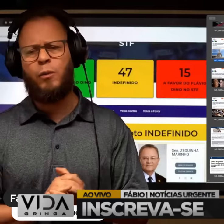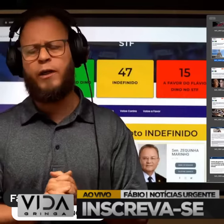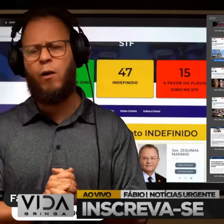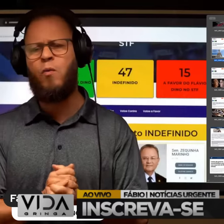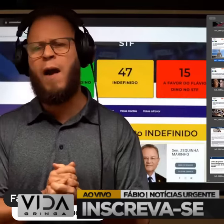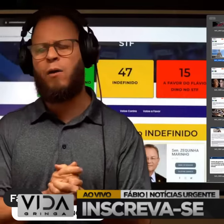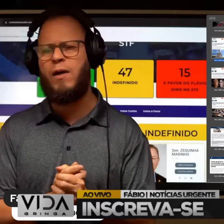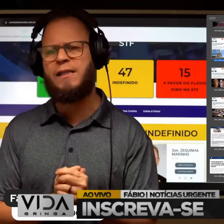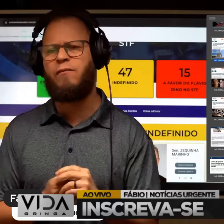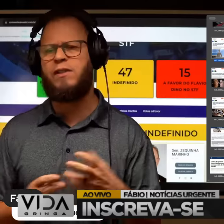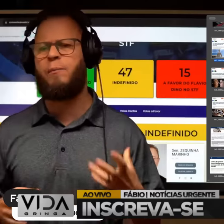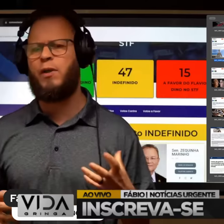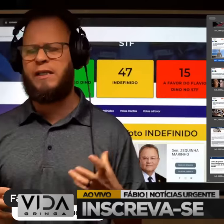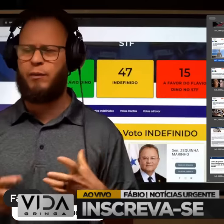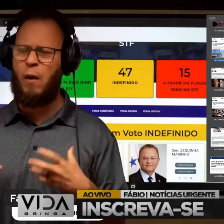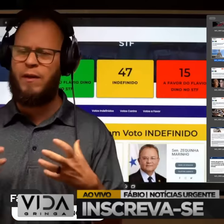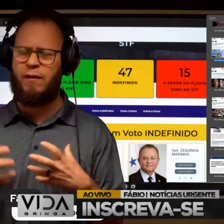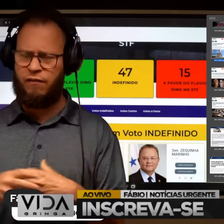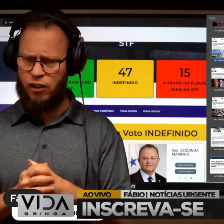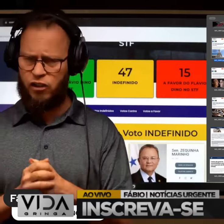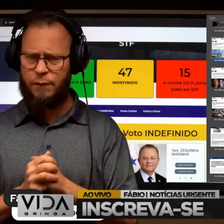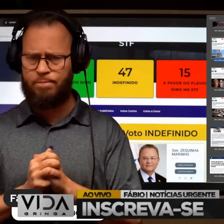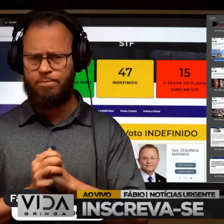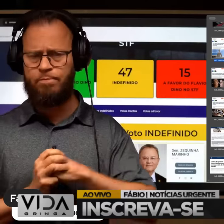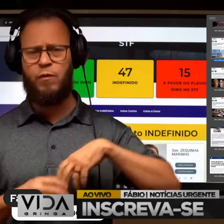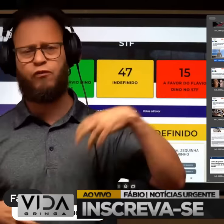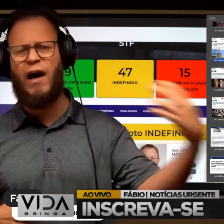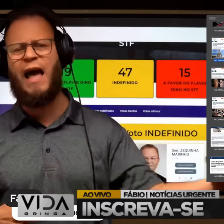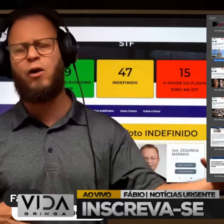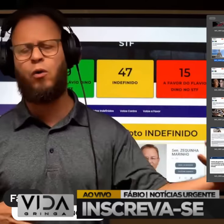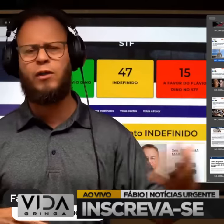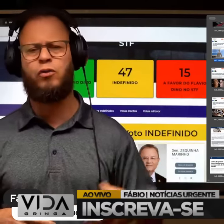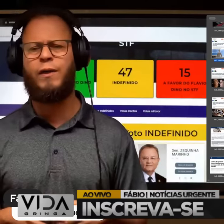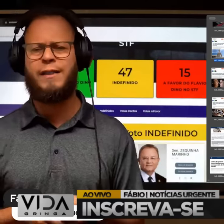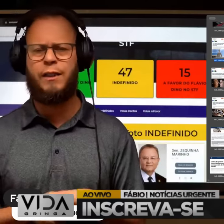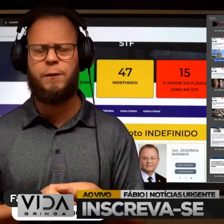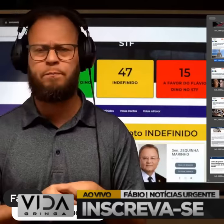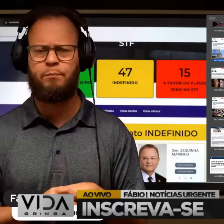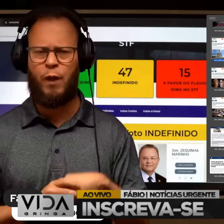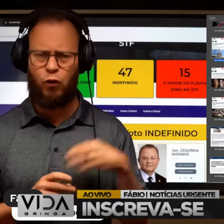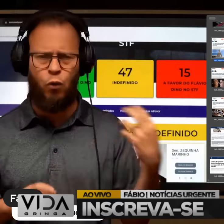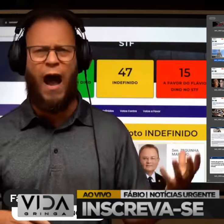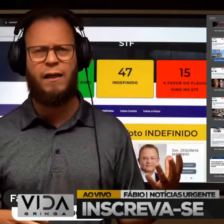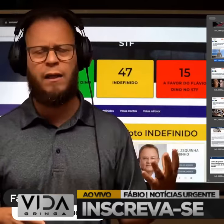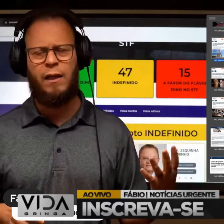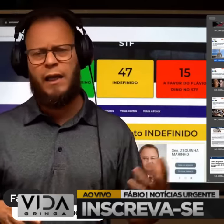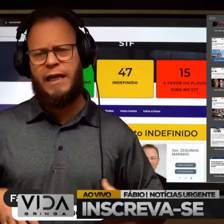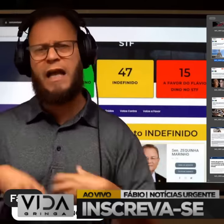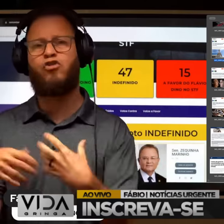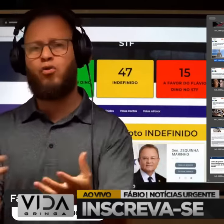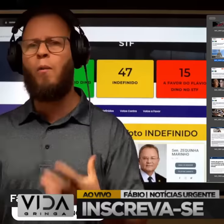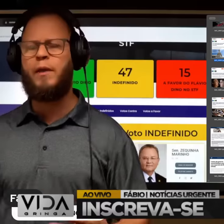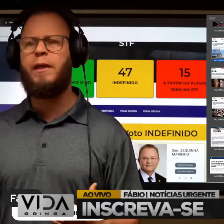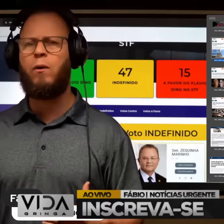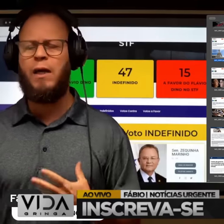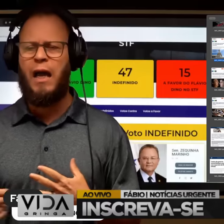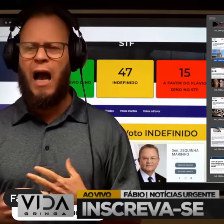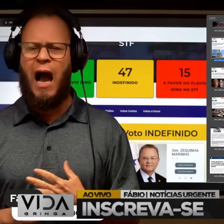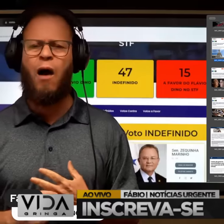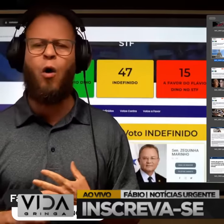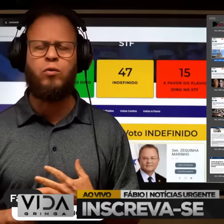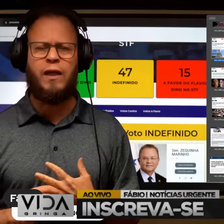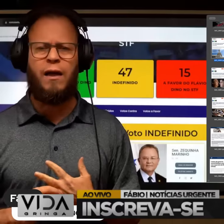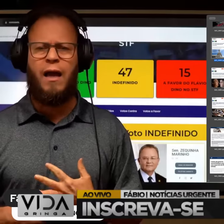complicado, porque uma coisa é você, por exemplo, dar uma entrevista, falar algumas coisas no ar, e é a sua opinião.